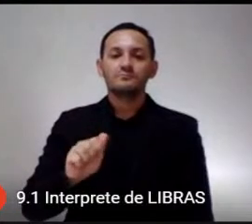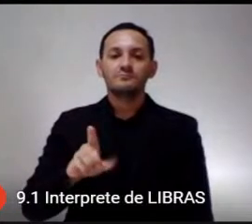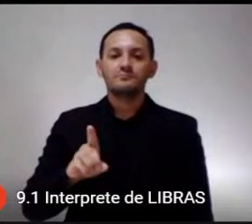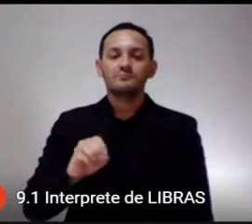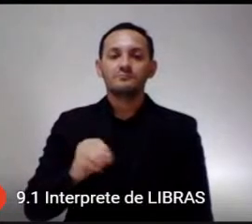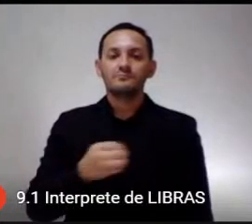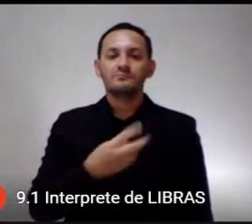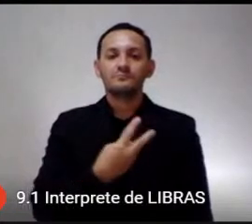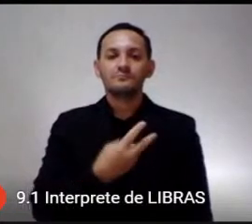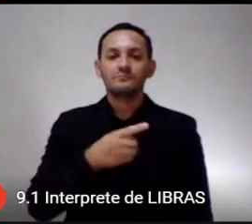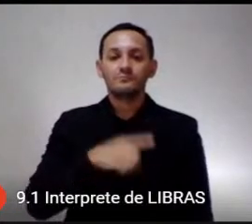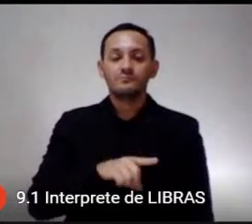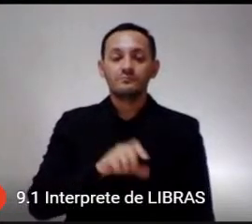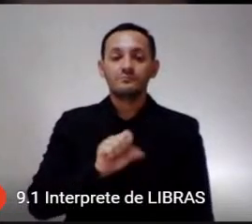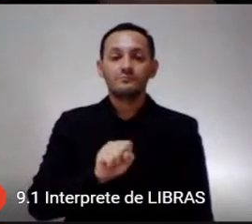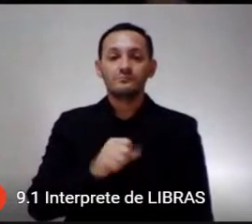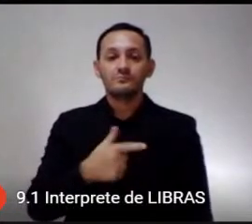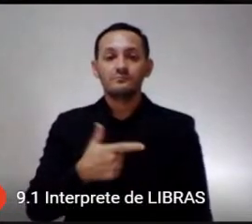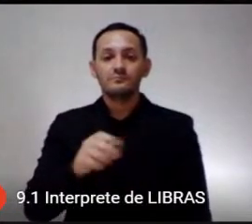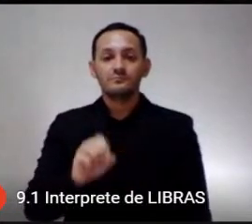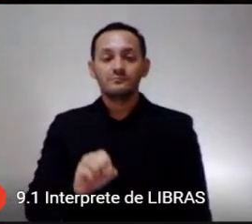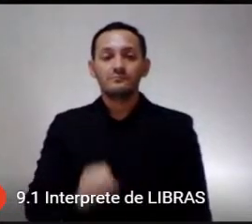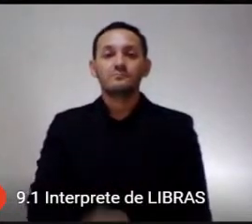2.525.908. Então, com a palavra, o eminente relator.